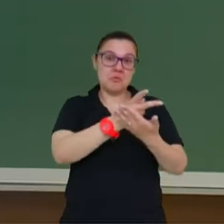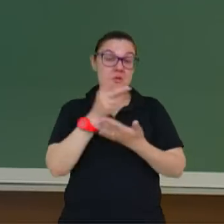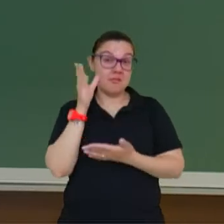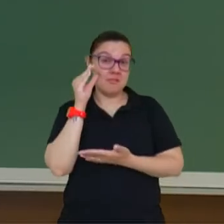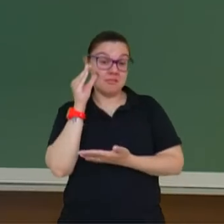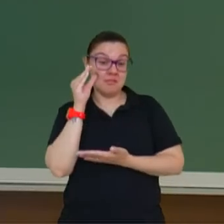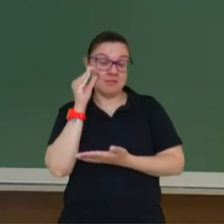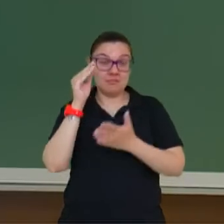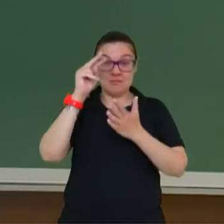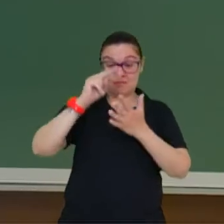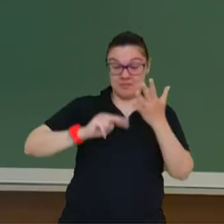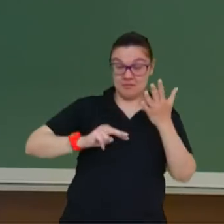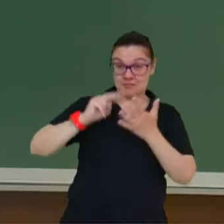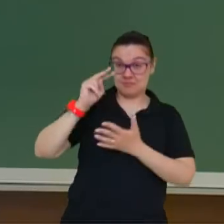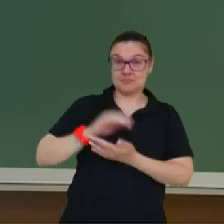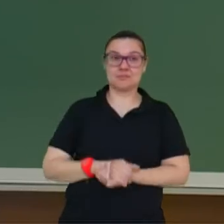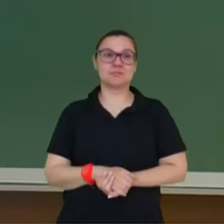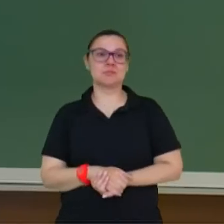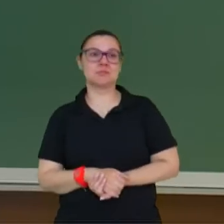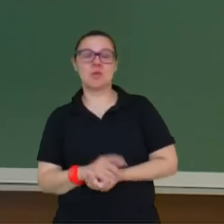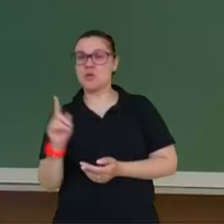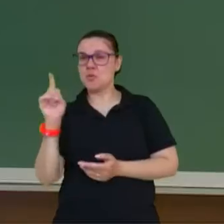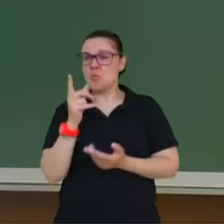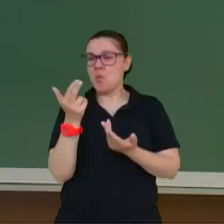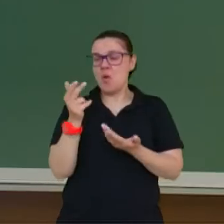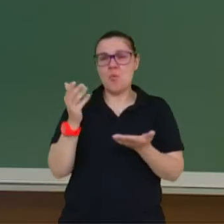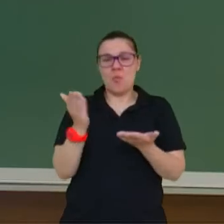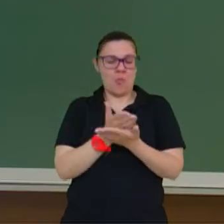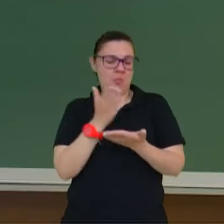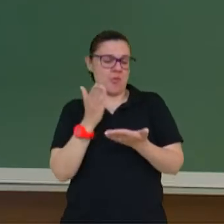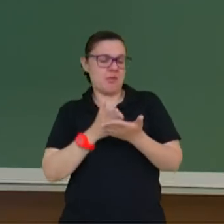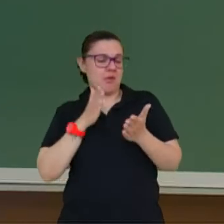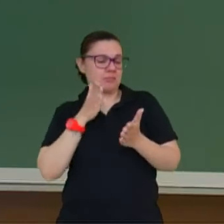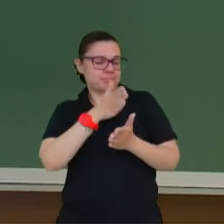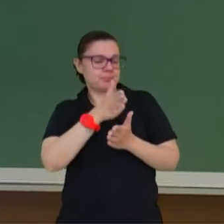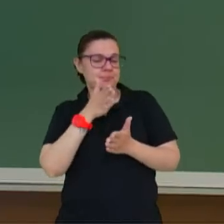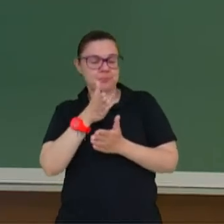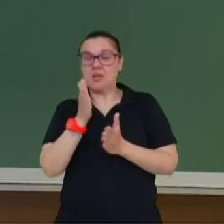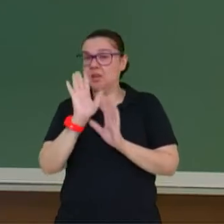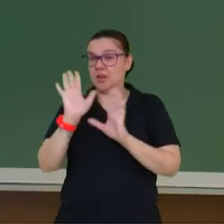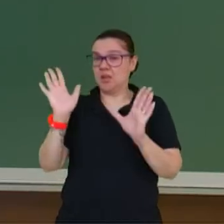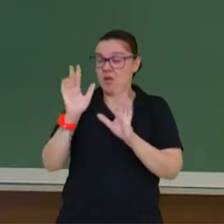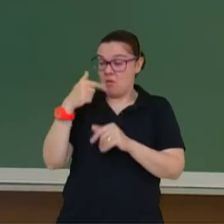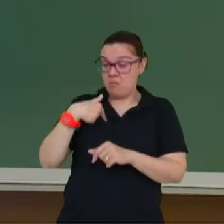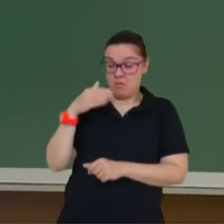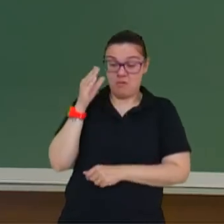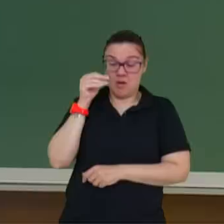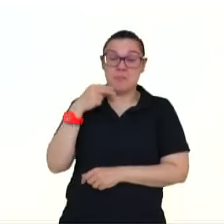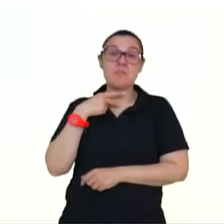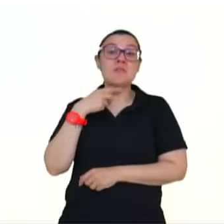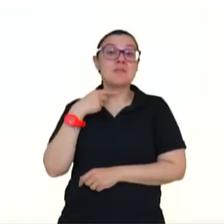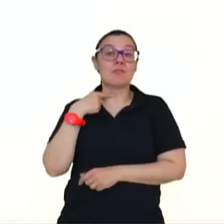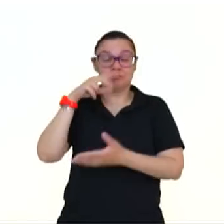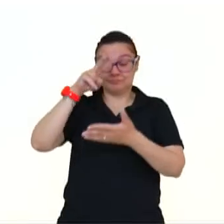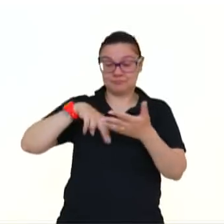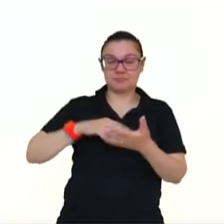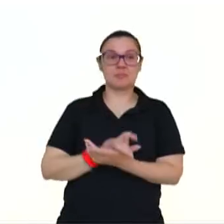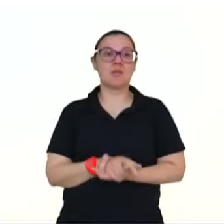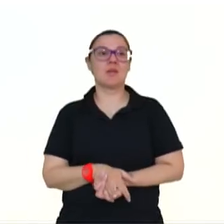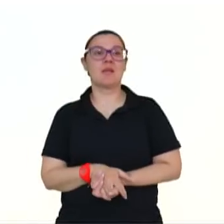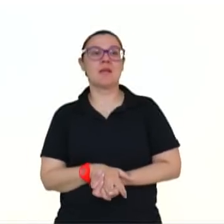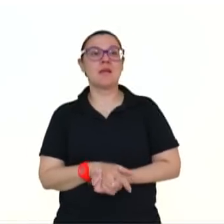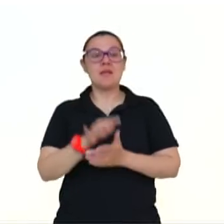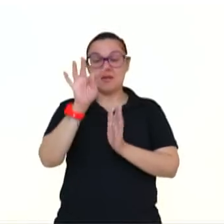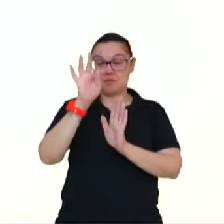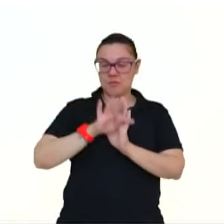de leitura. Não é igual o livro que vai direcionando. Você busca o interesse da sua leitura. O